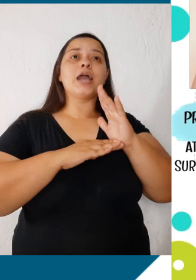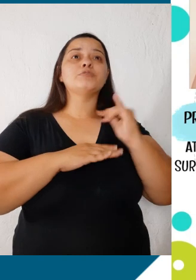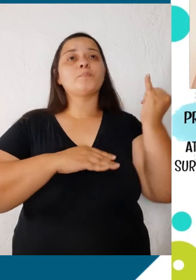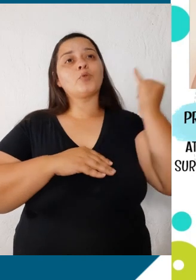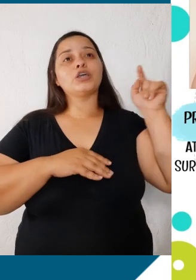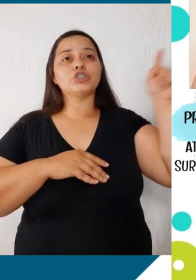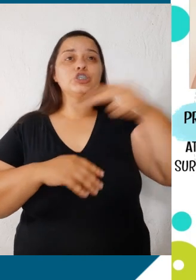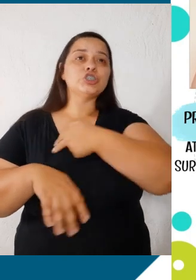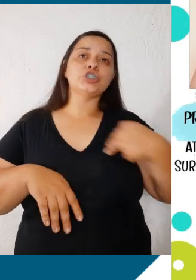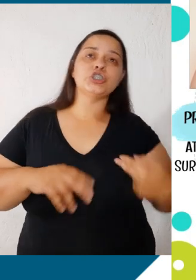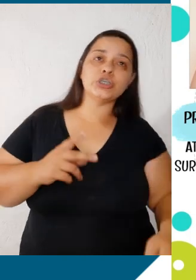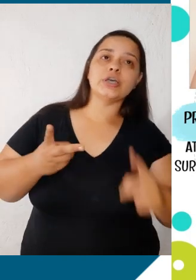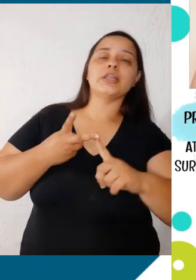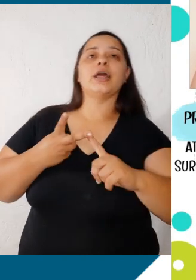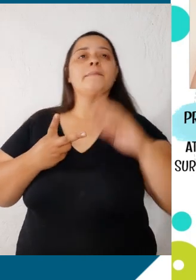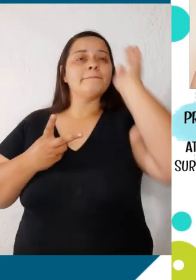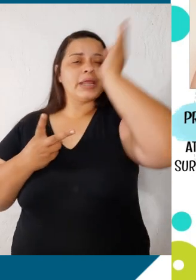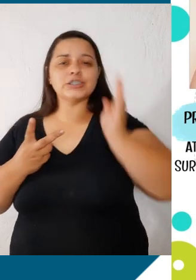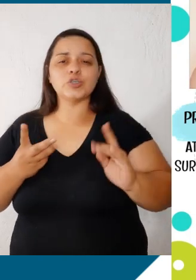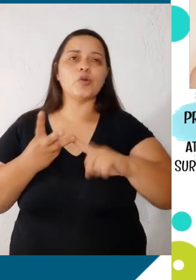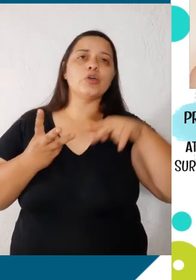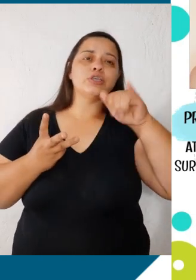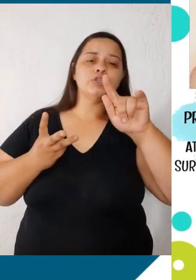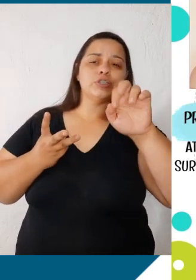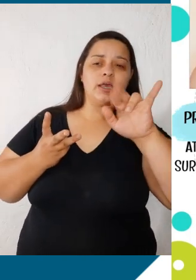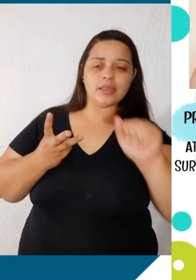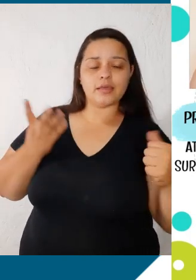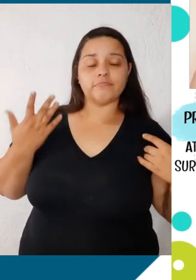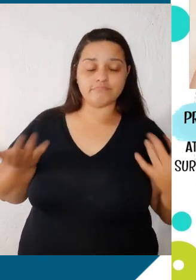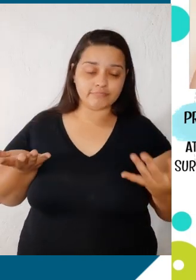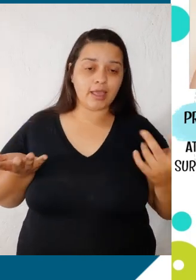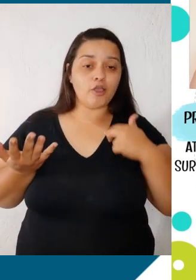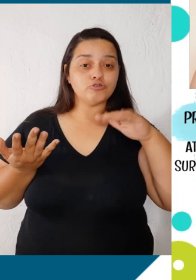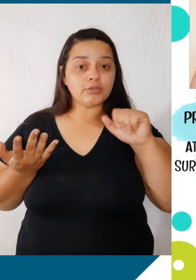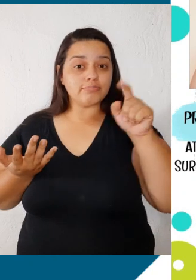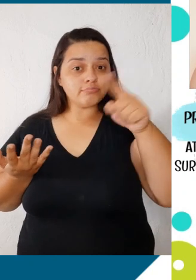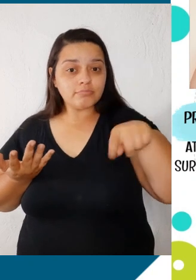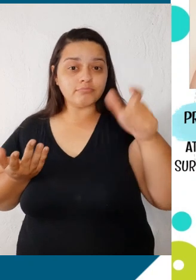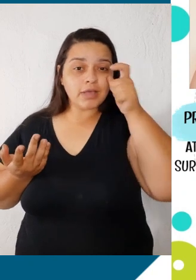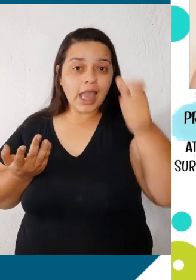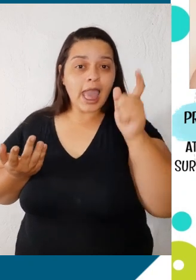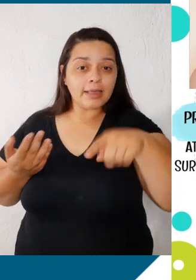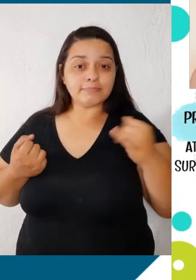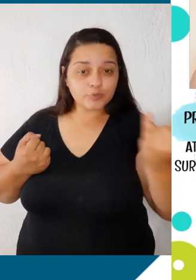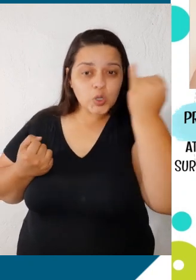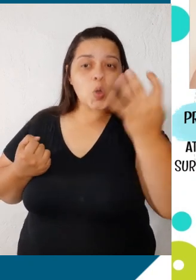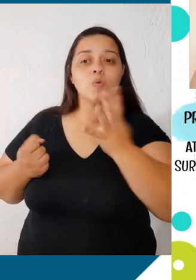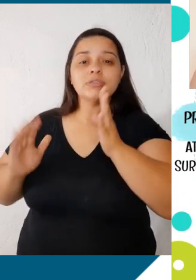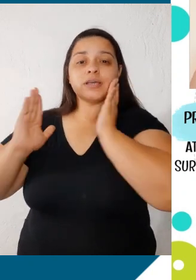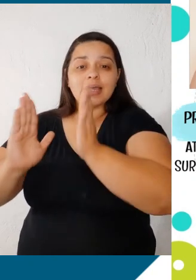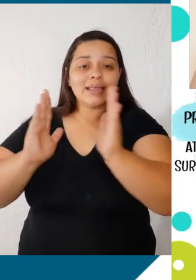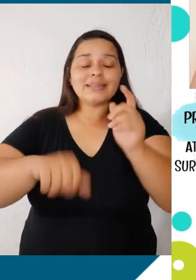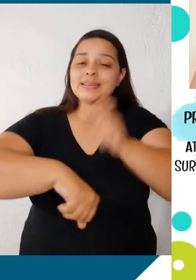da China, do Brasil, da Nigéria? Assim, chamamos sua atenção. É importante conhecer essa